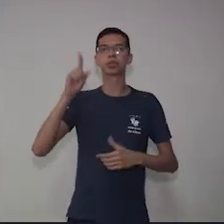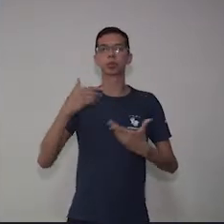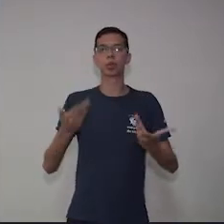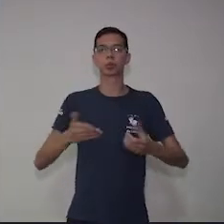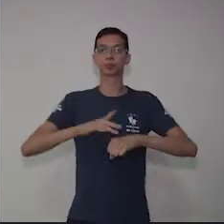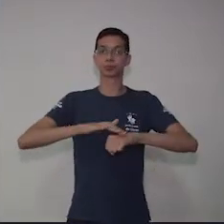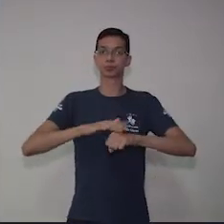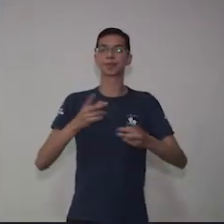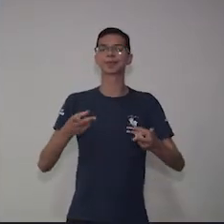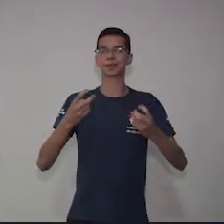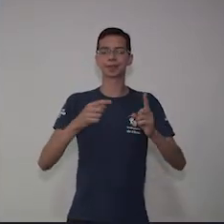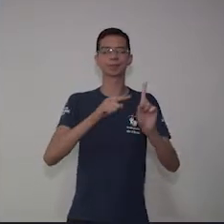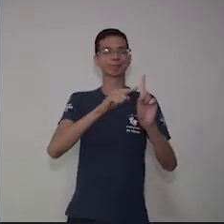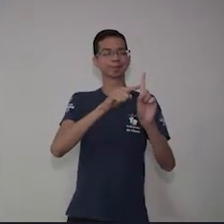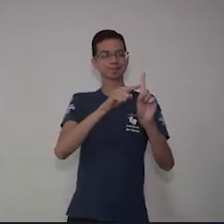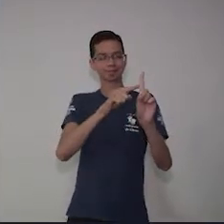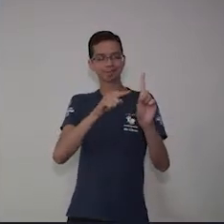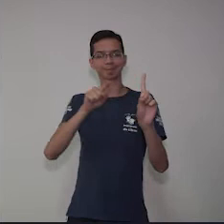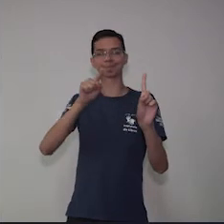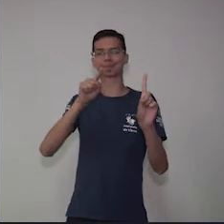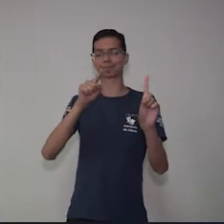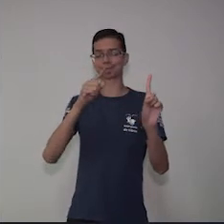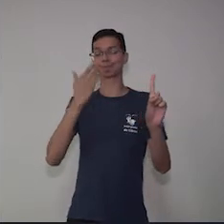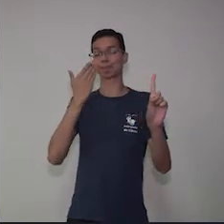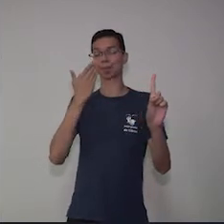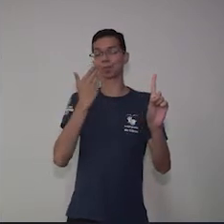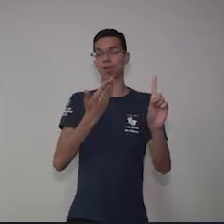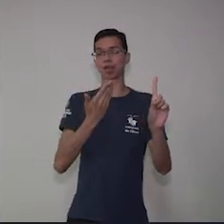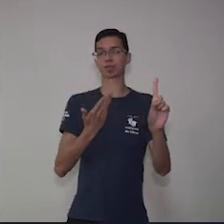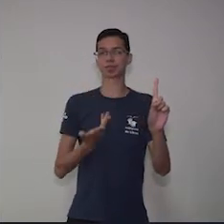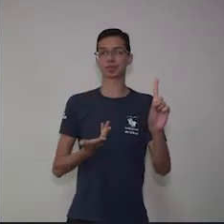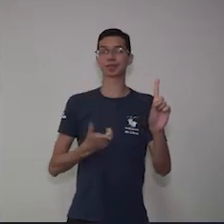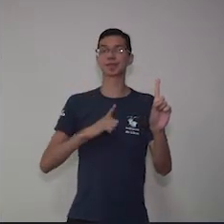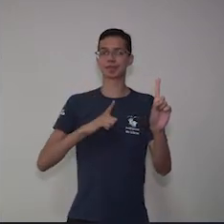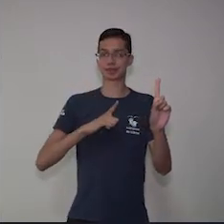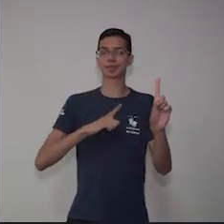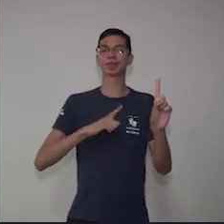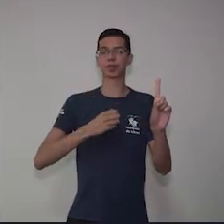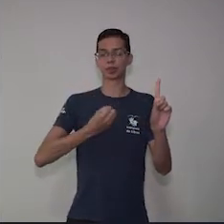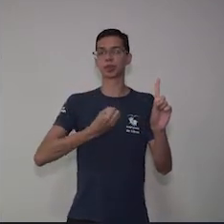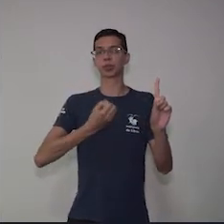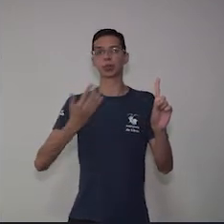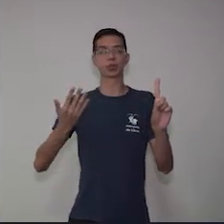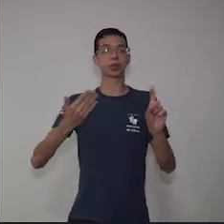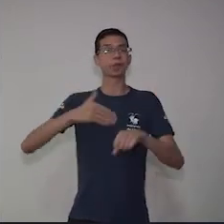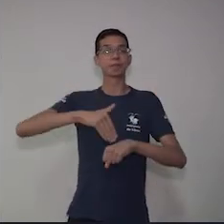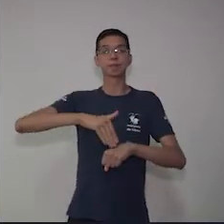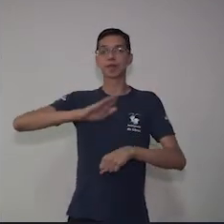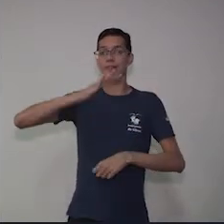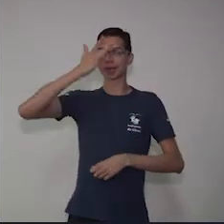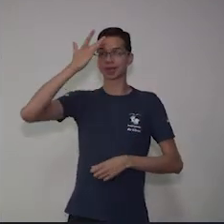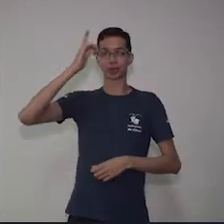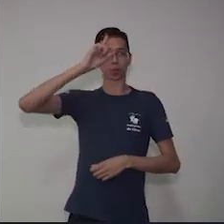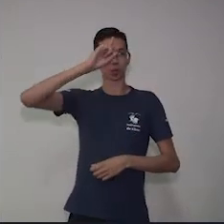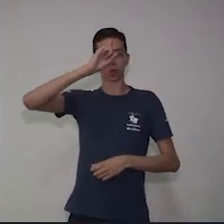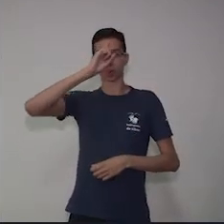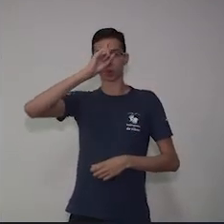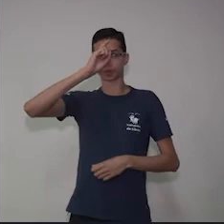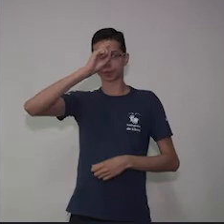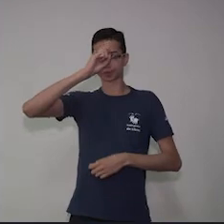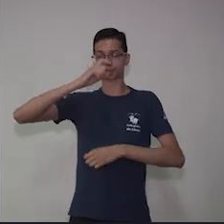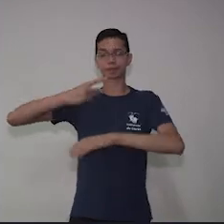ter exatamente um aumento de internações aqui no